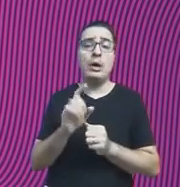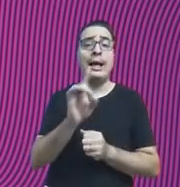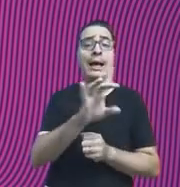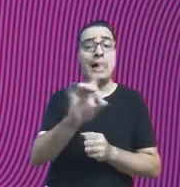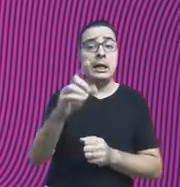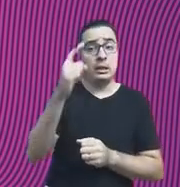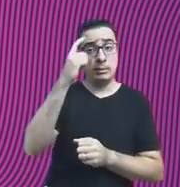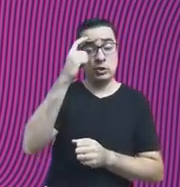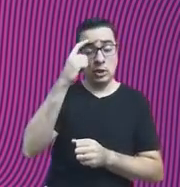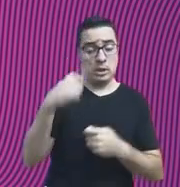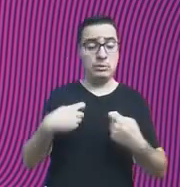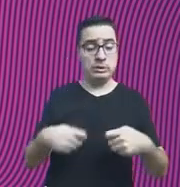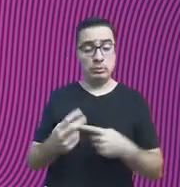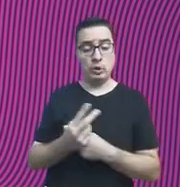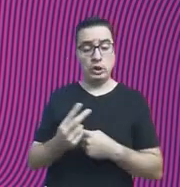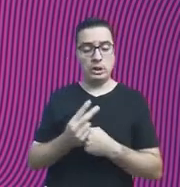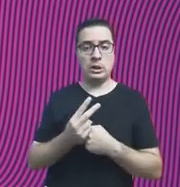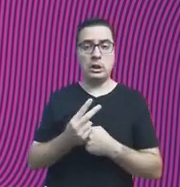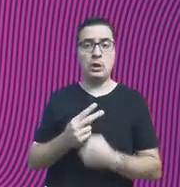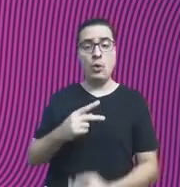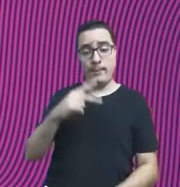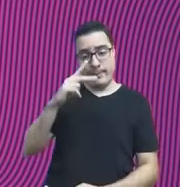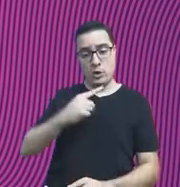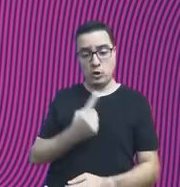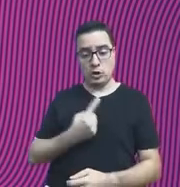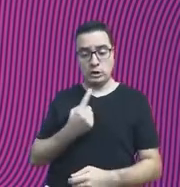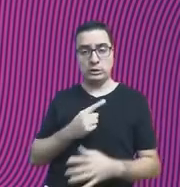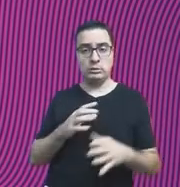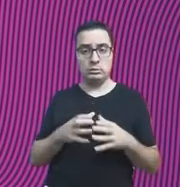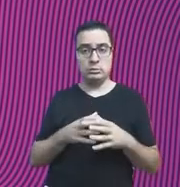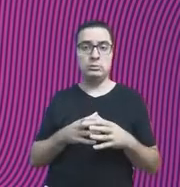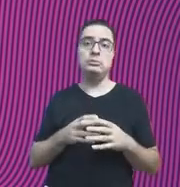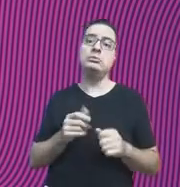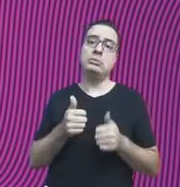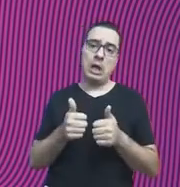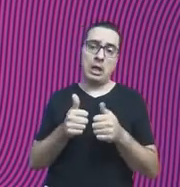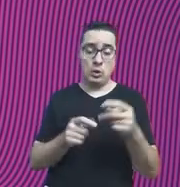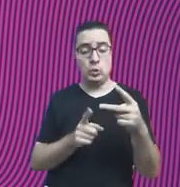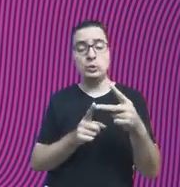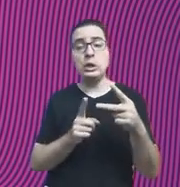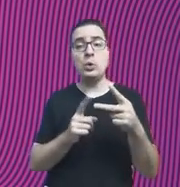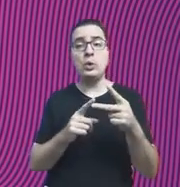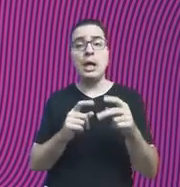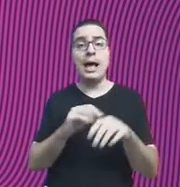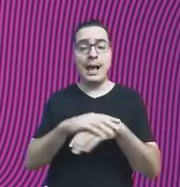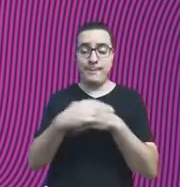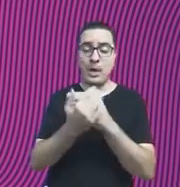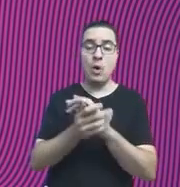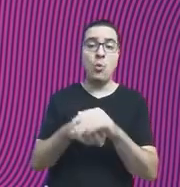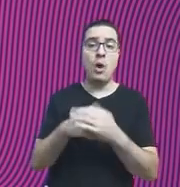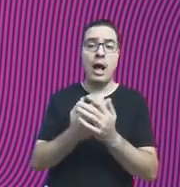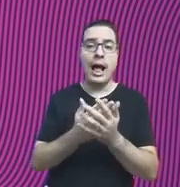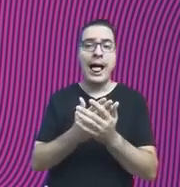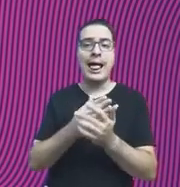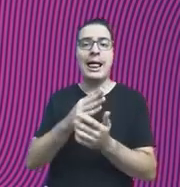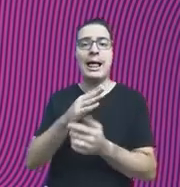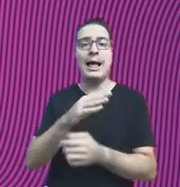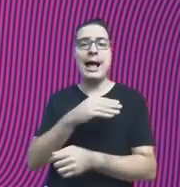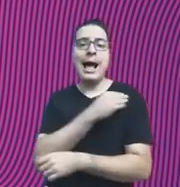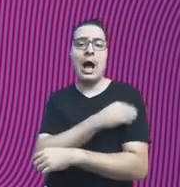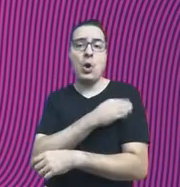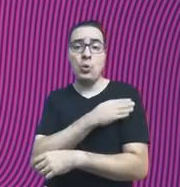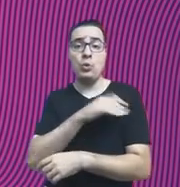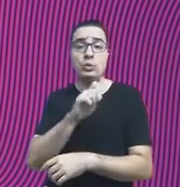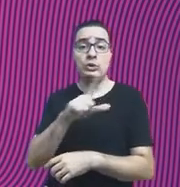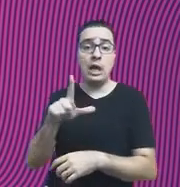social é autocuidado. A lavagem das mãos e o uso de álcool gel é uma prática de autocuidado.